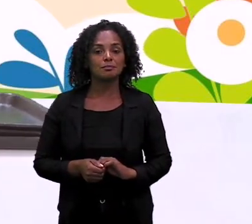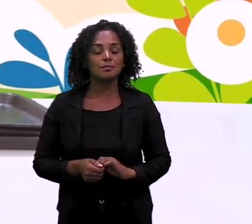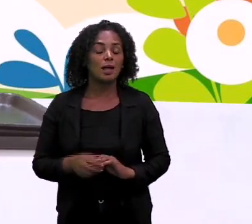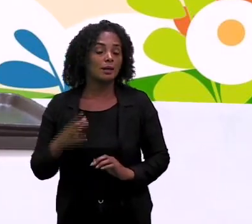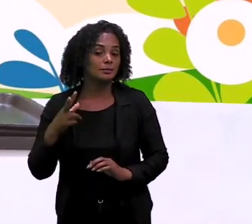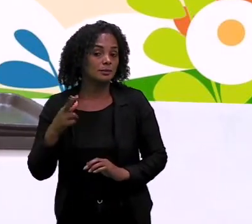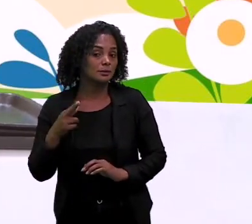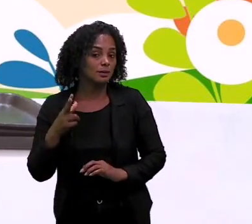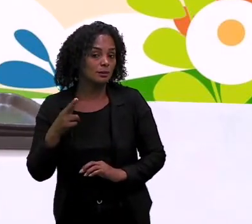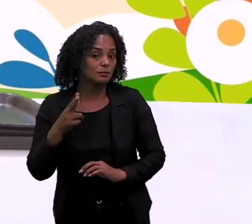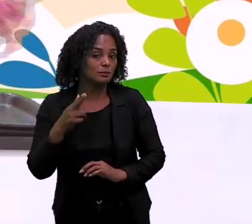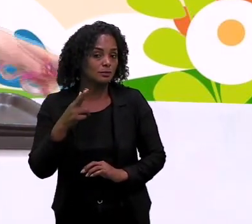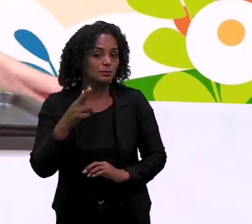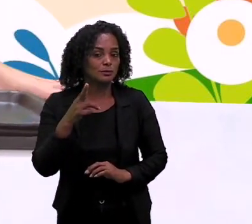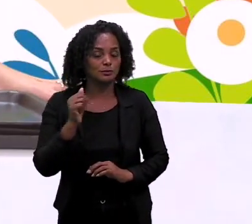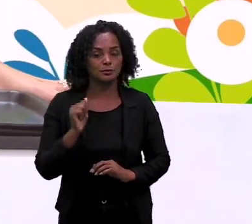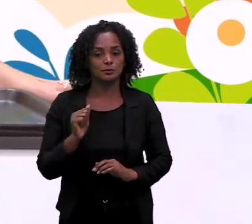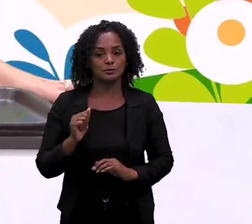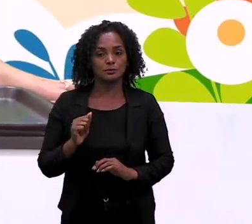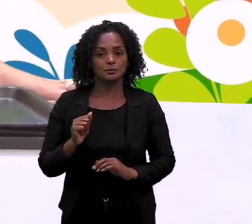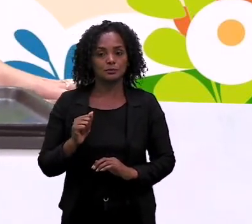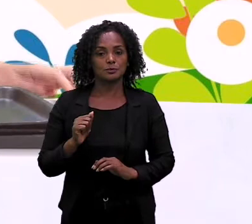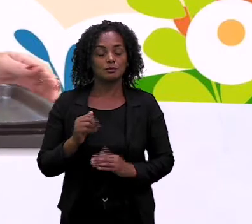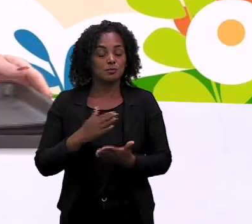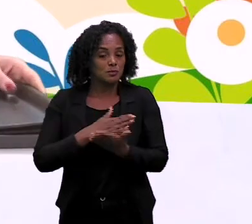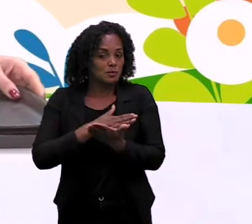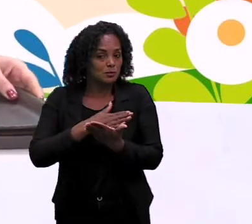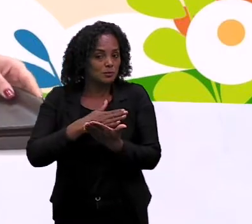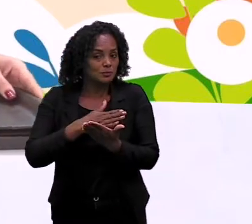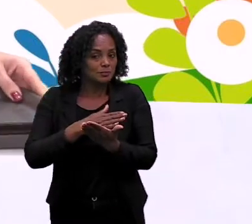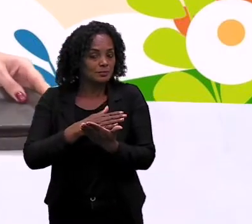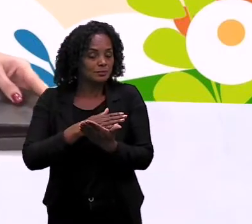e tesouro. Vamos começar?